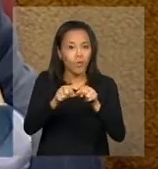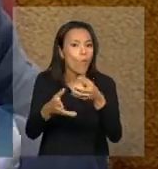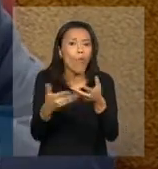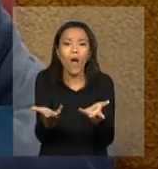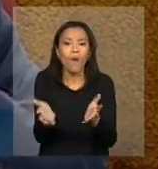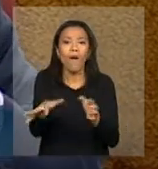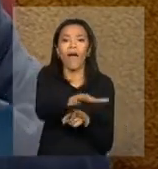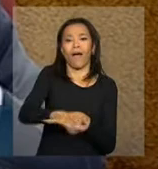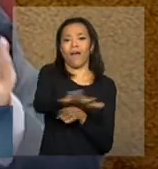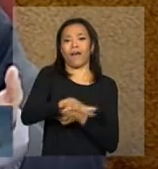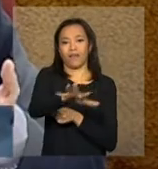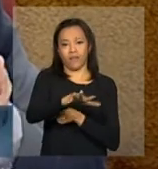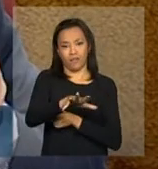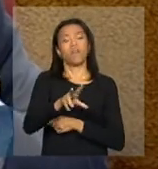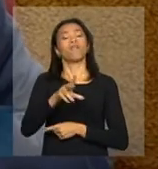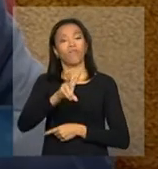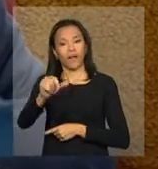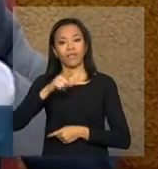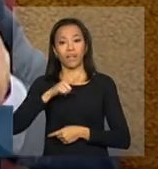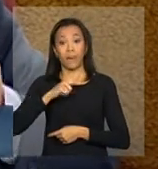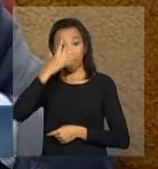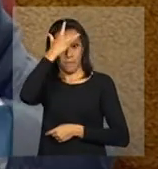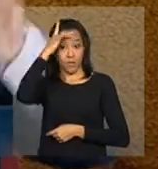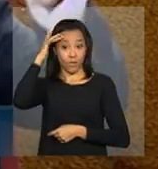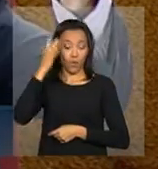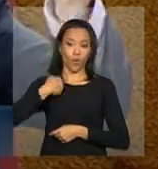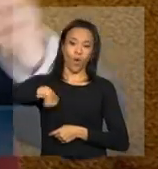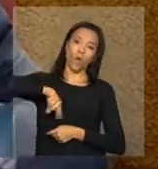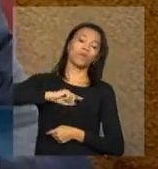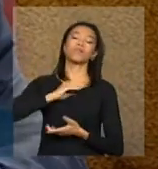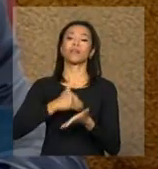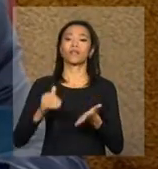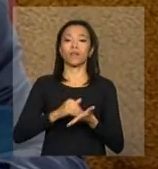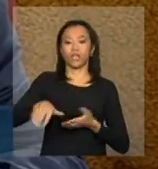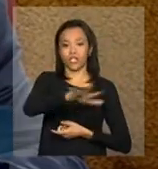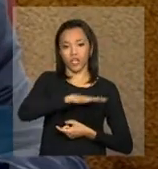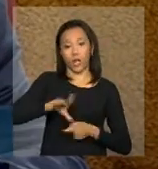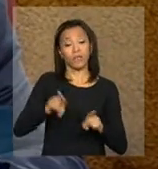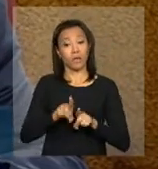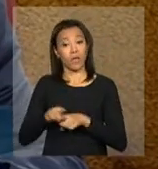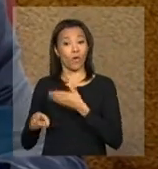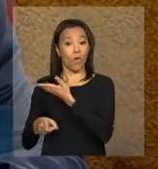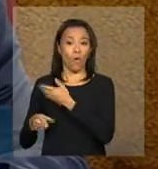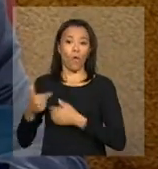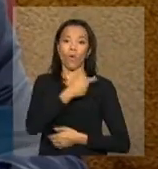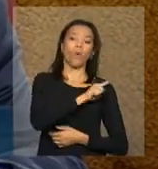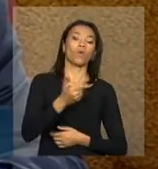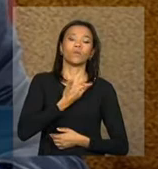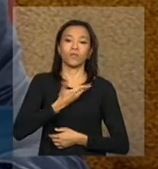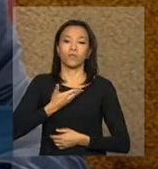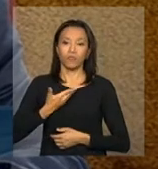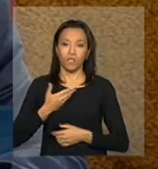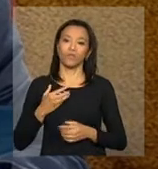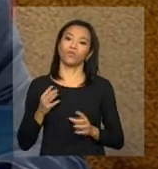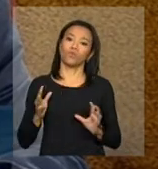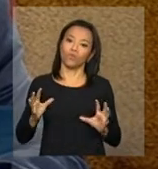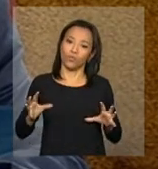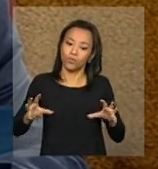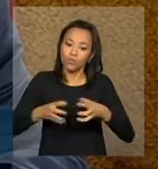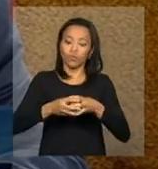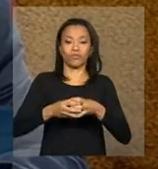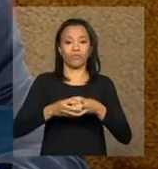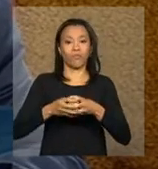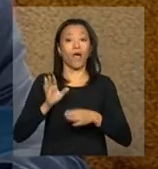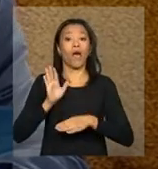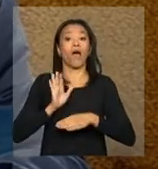estar acompanhados por mediadores, nós da Secretaria-Geral e outros colegas estaremos junto com vocês nesses grupos para ajudar esse debate